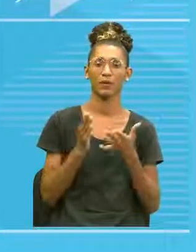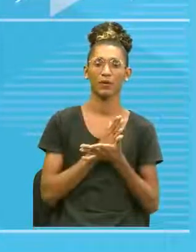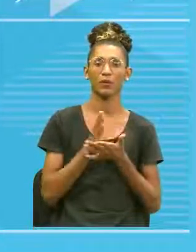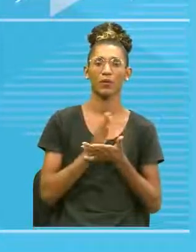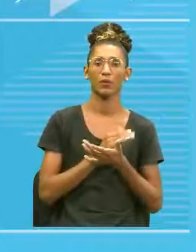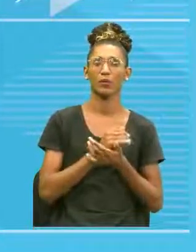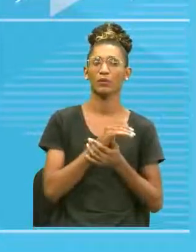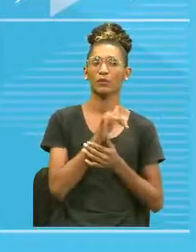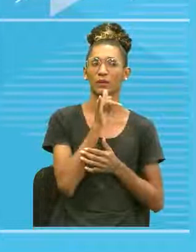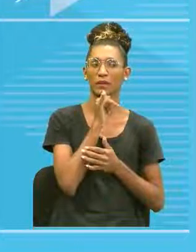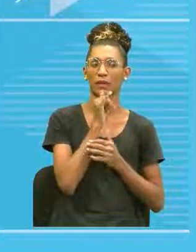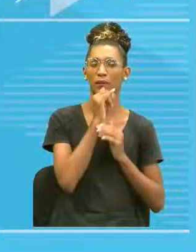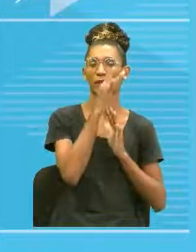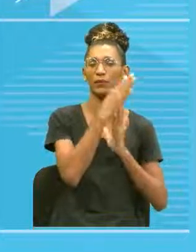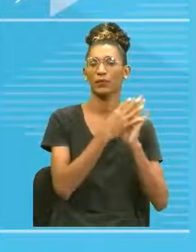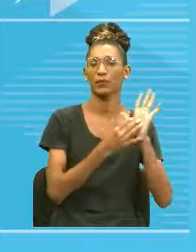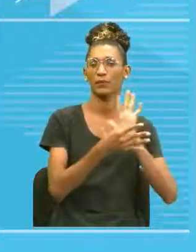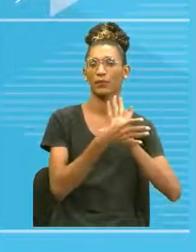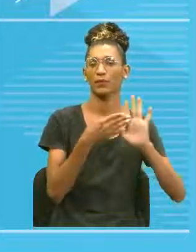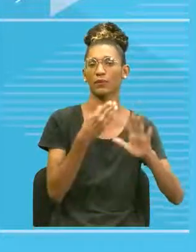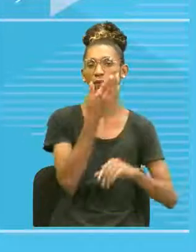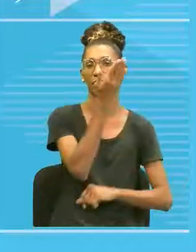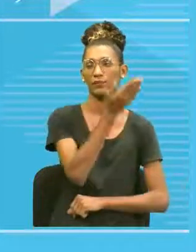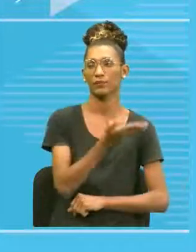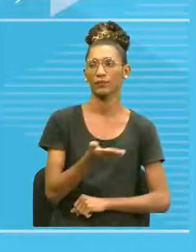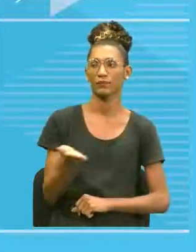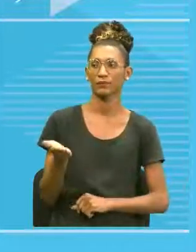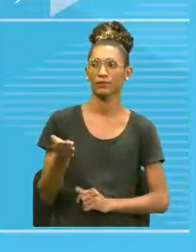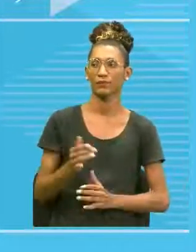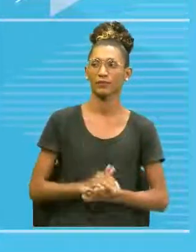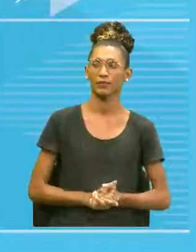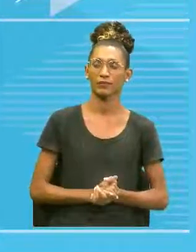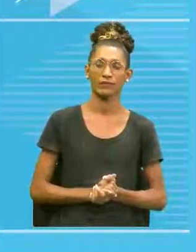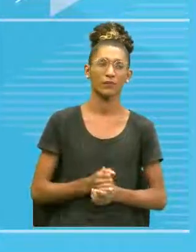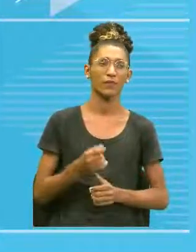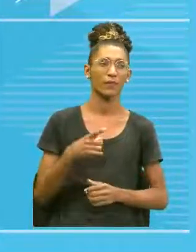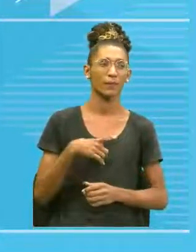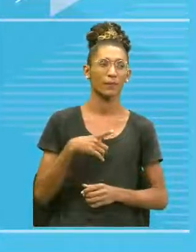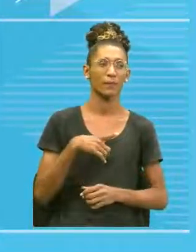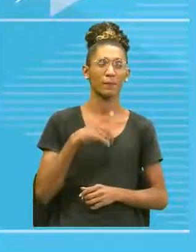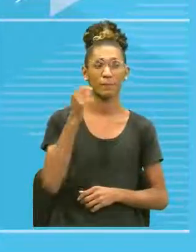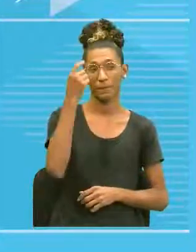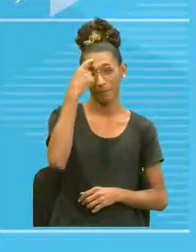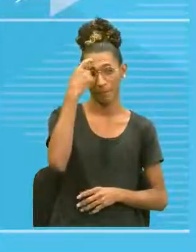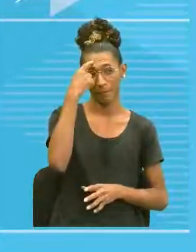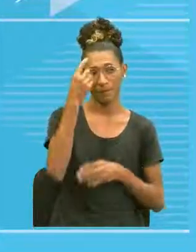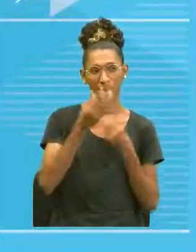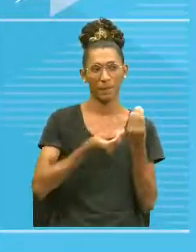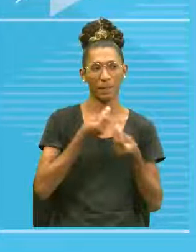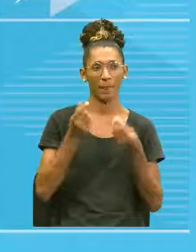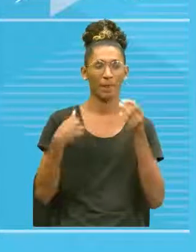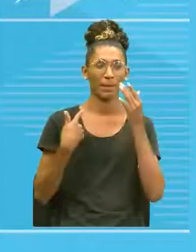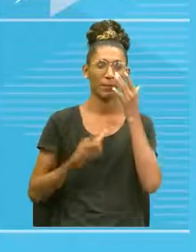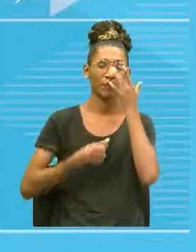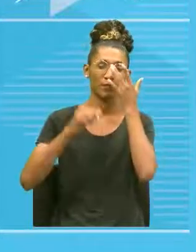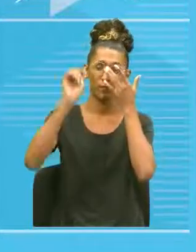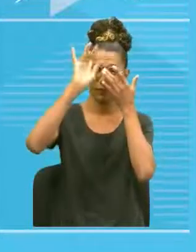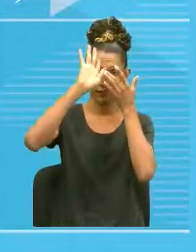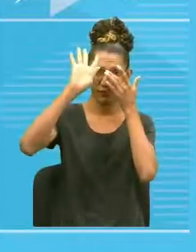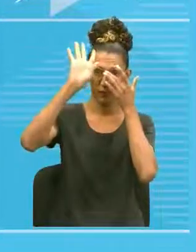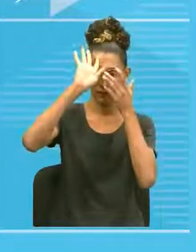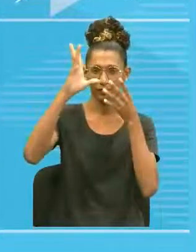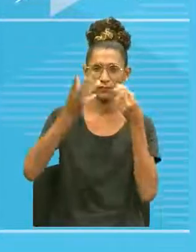na tabela né e vamos criar aqui uma situação para a gente imaginar aqui